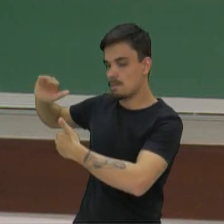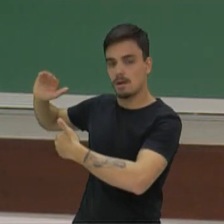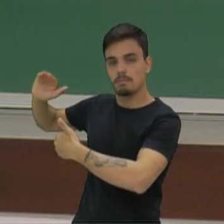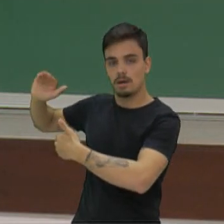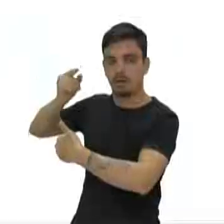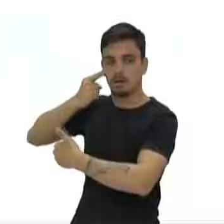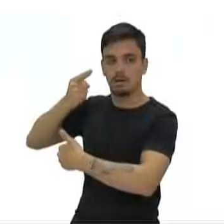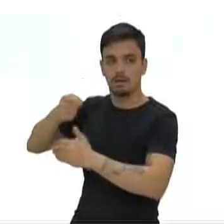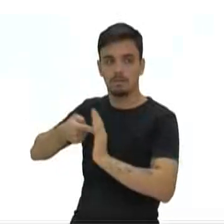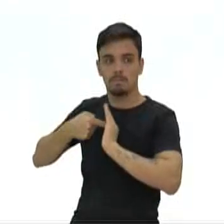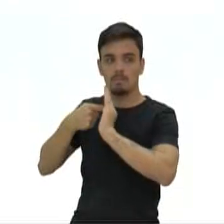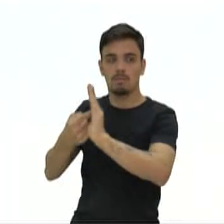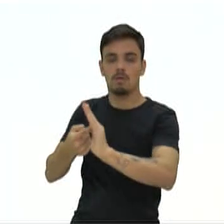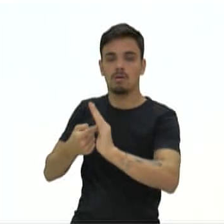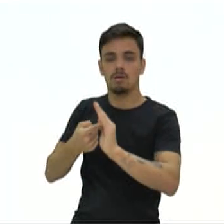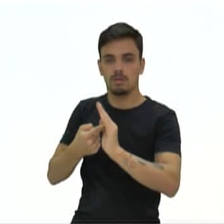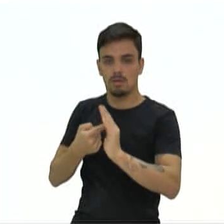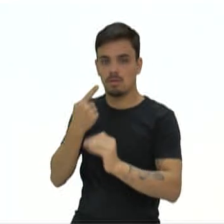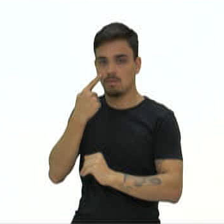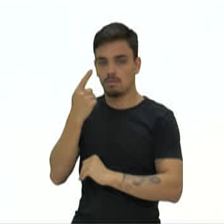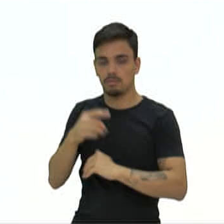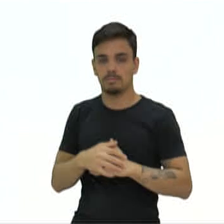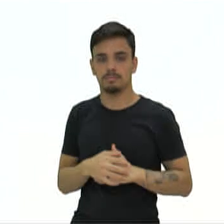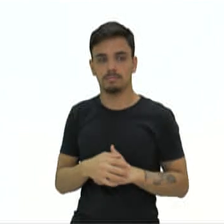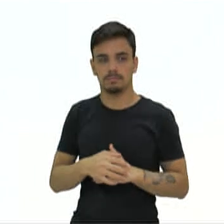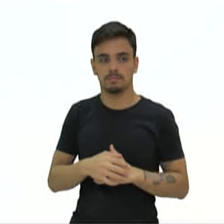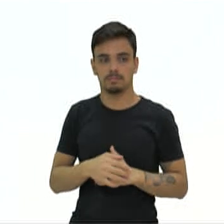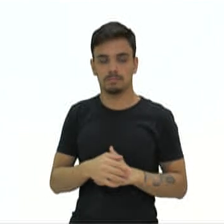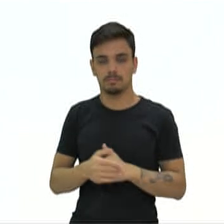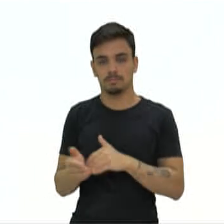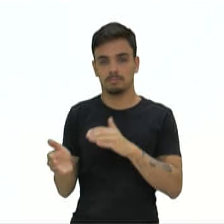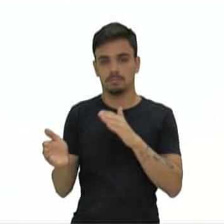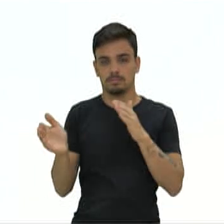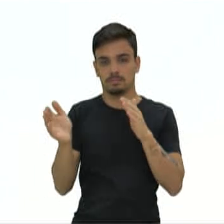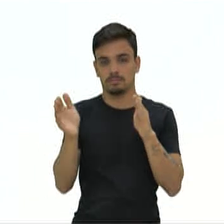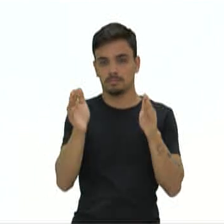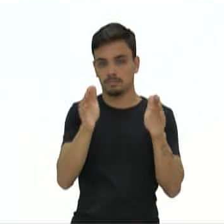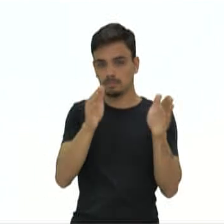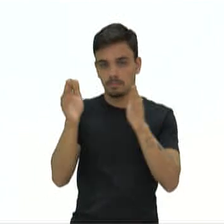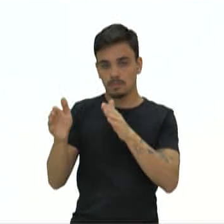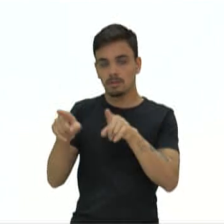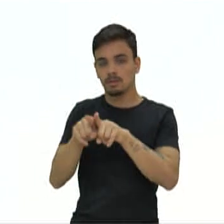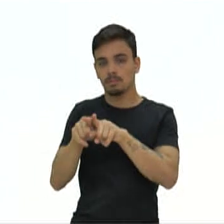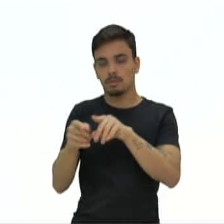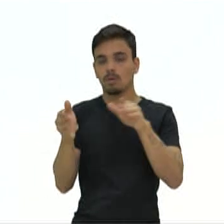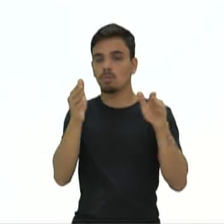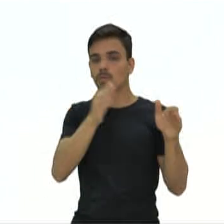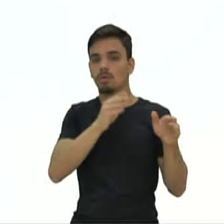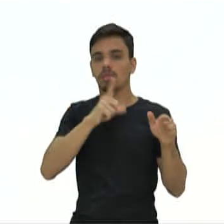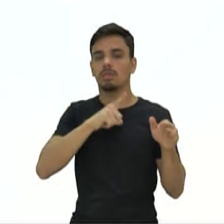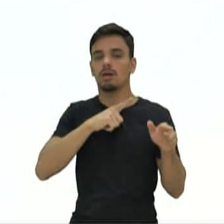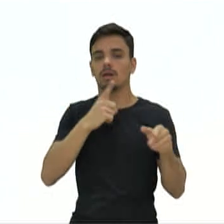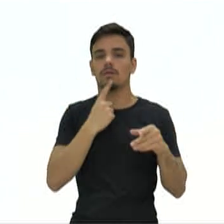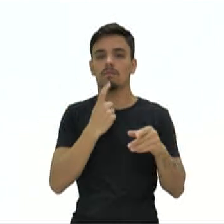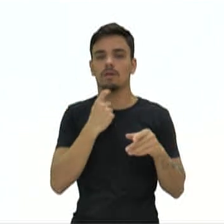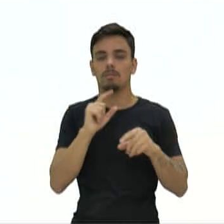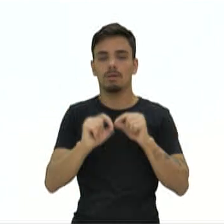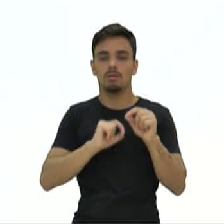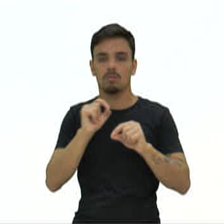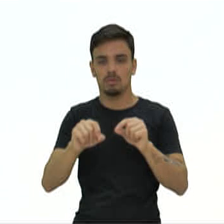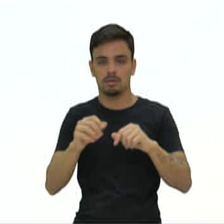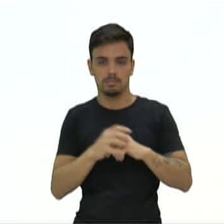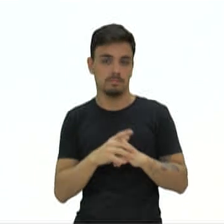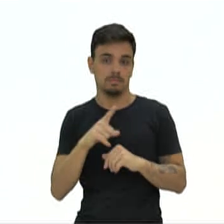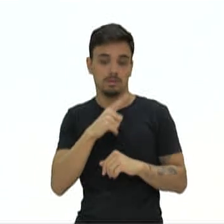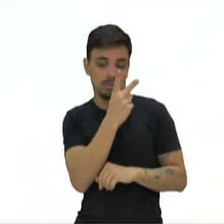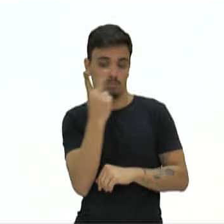que se destaca bastante aqui, né? O da sua esquerda dá para ver bem, e depois mais ao fundo a terra vermelha. E aqui tem dois tipos de solo.